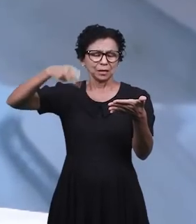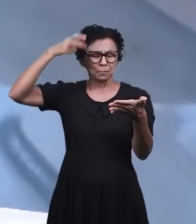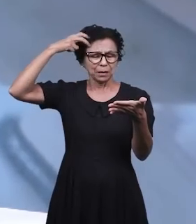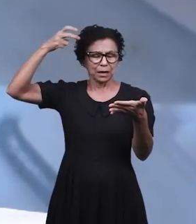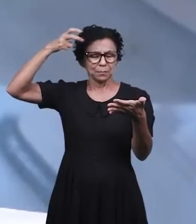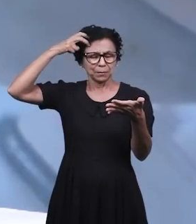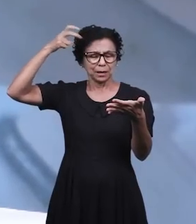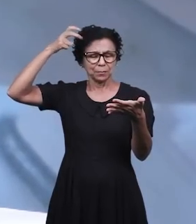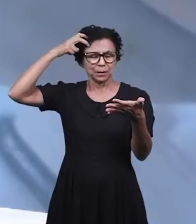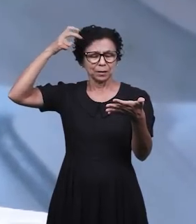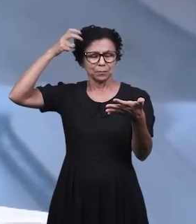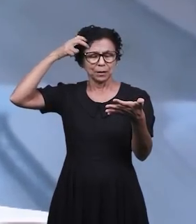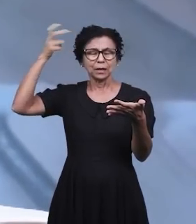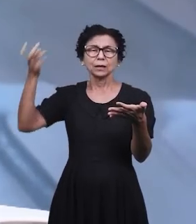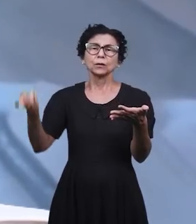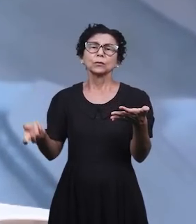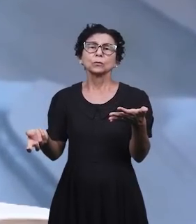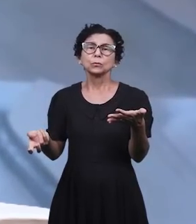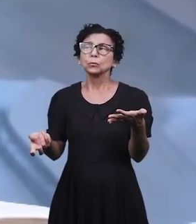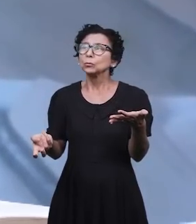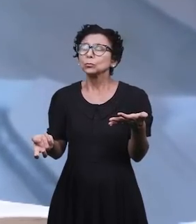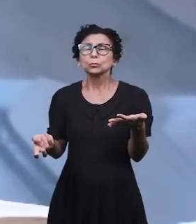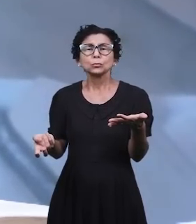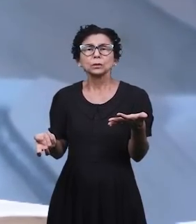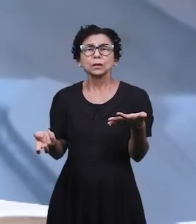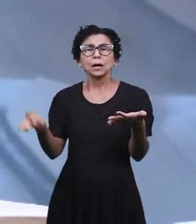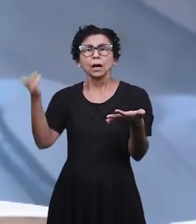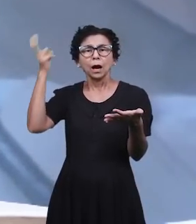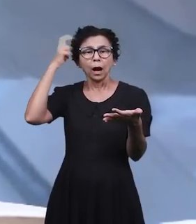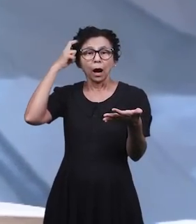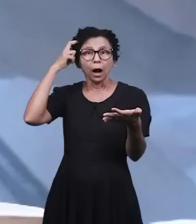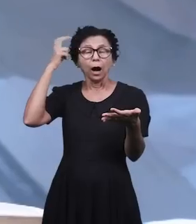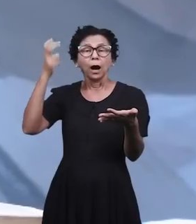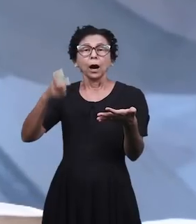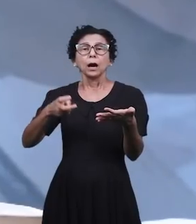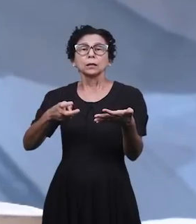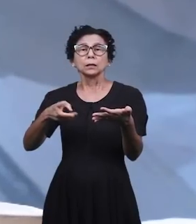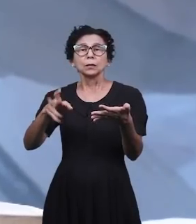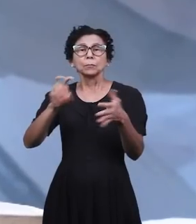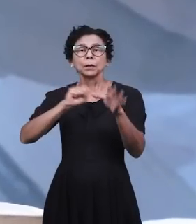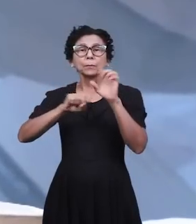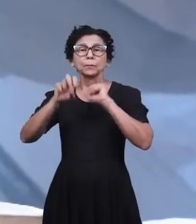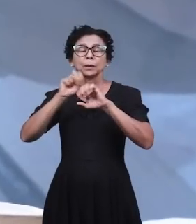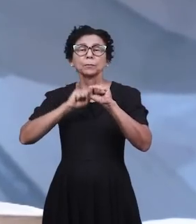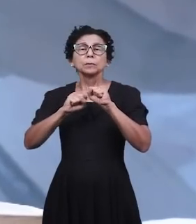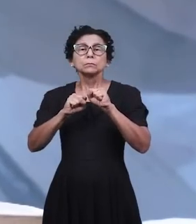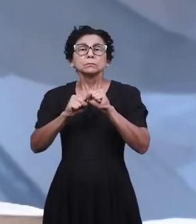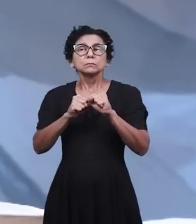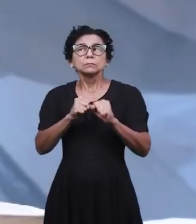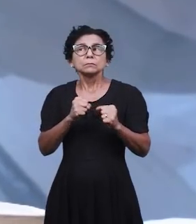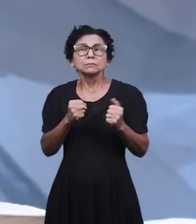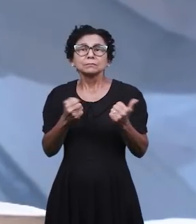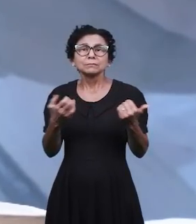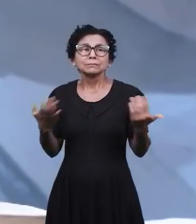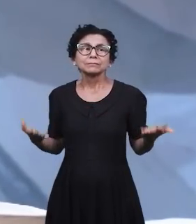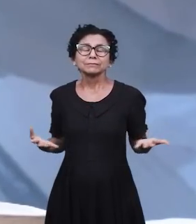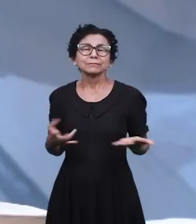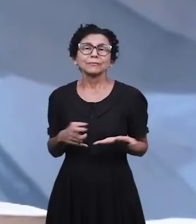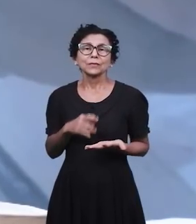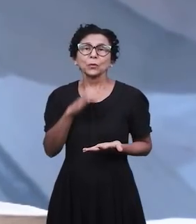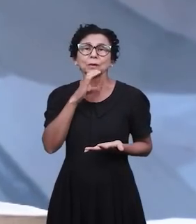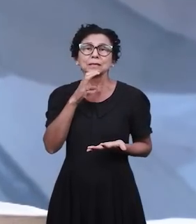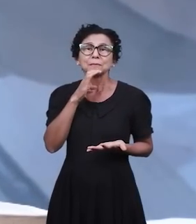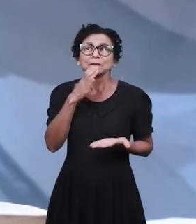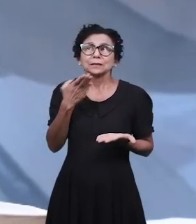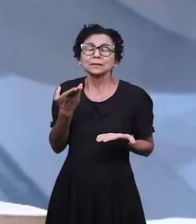letra parece que não, mas a letra parece que a pessoa vai tanto para a letra, para querer buscar ali, e atrapalha a operação do Espírito